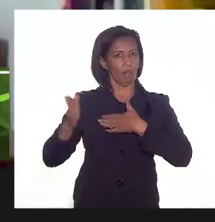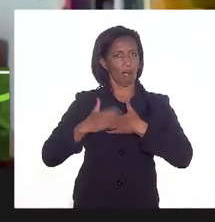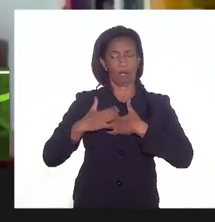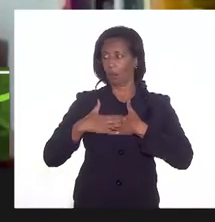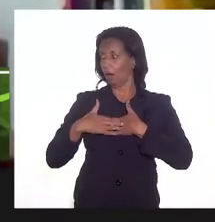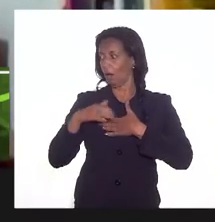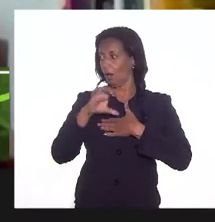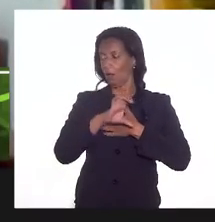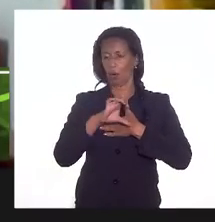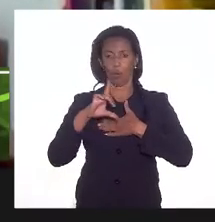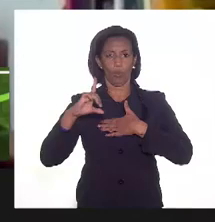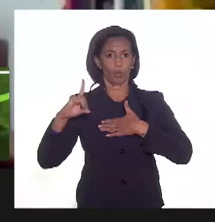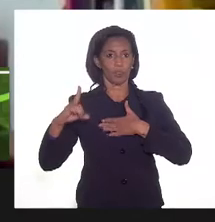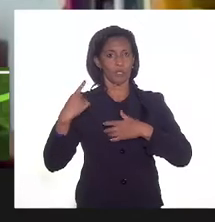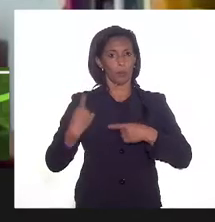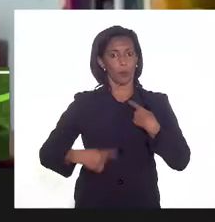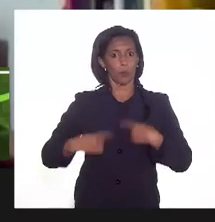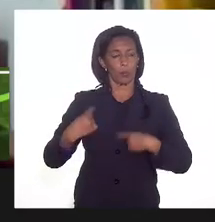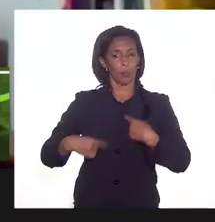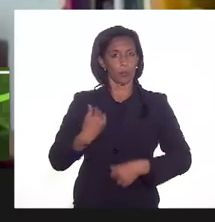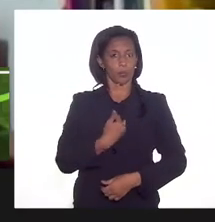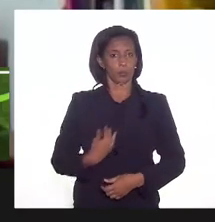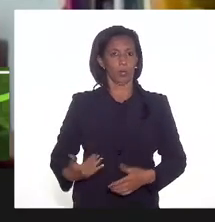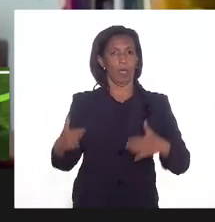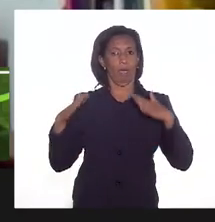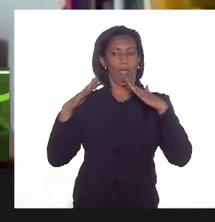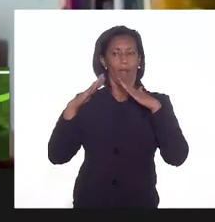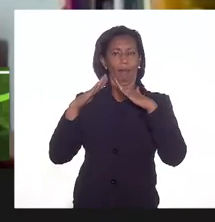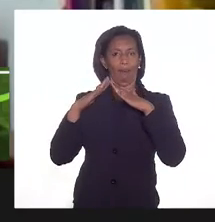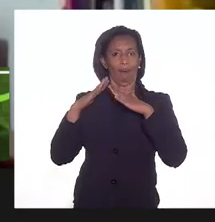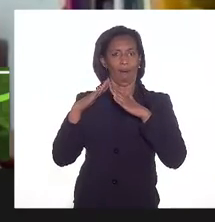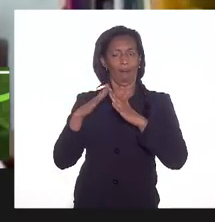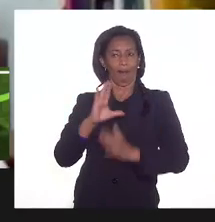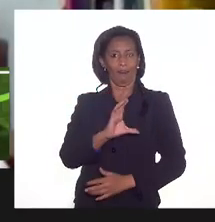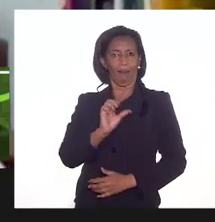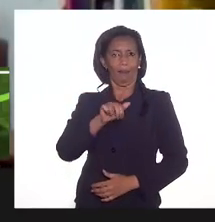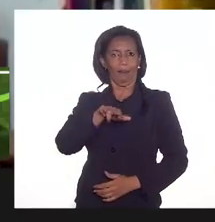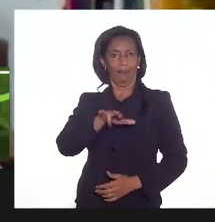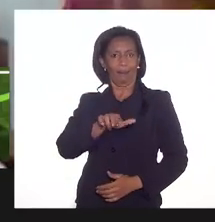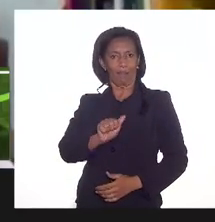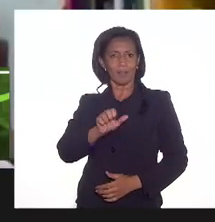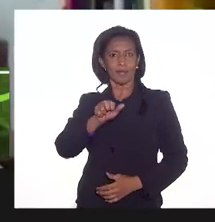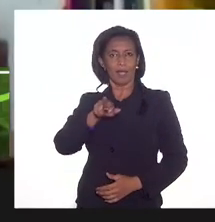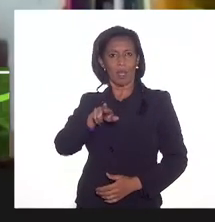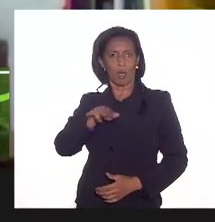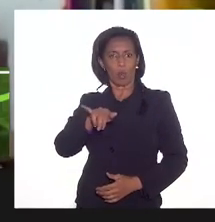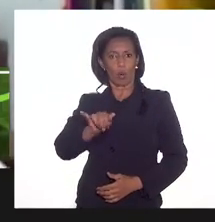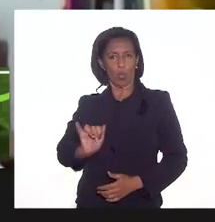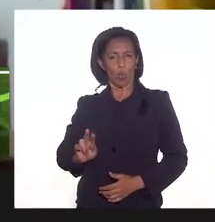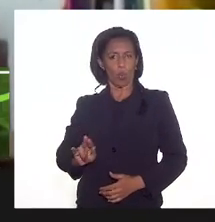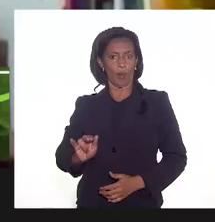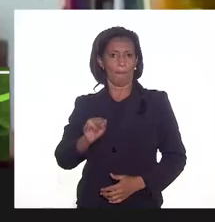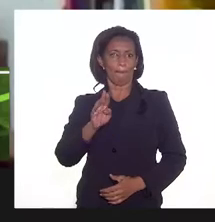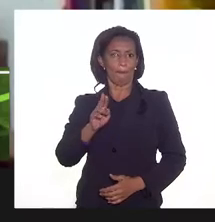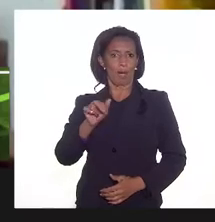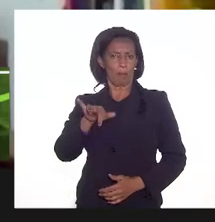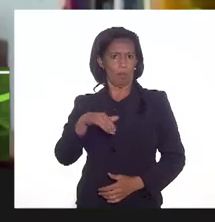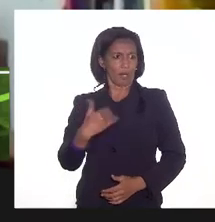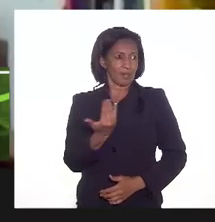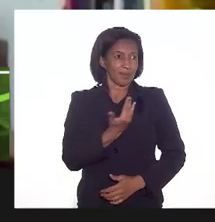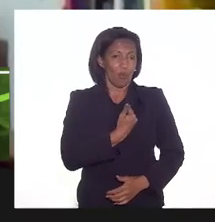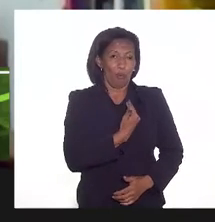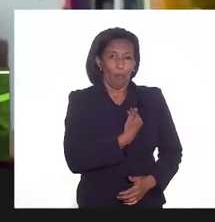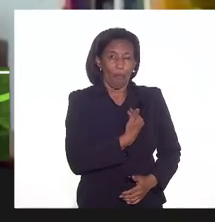da coordenação do setor de políticas culturais na Fundação Casa Rui Barbosa tendo estado na presidência sendo colega